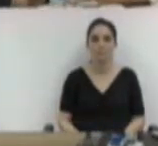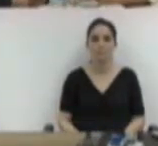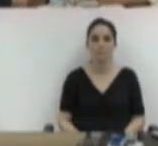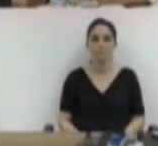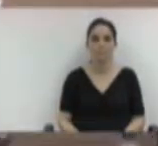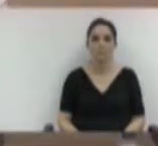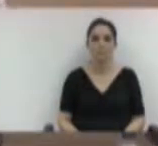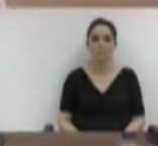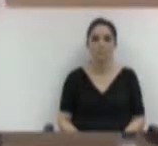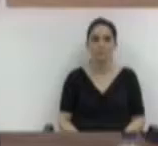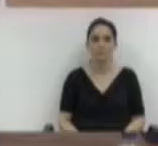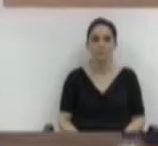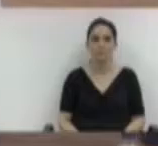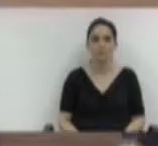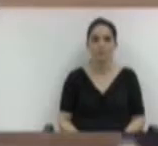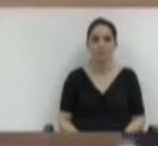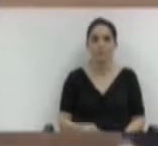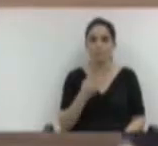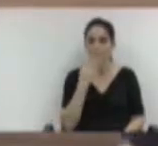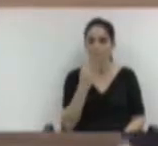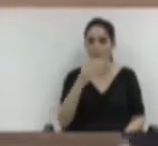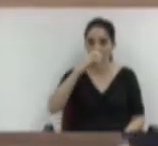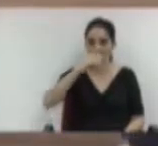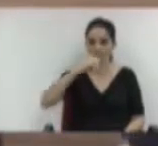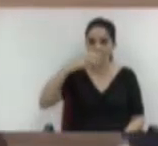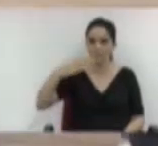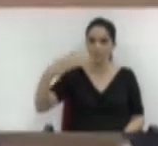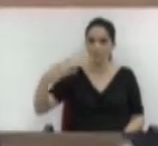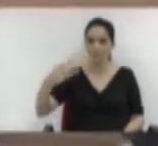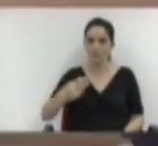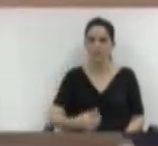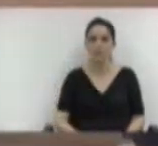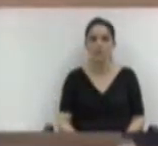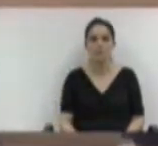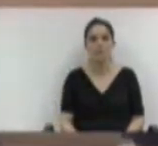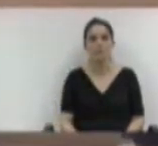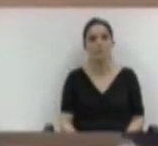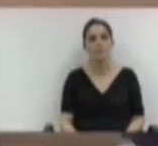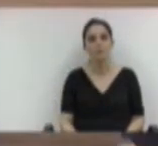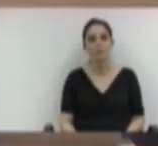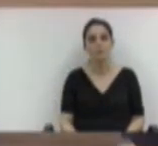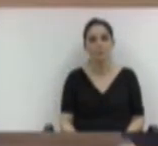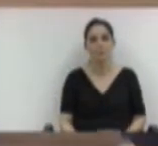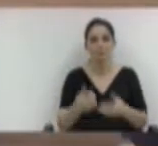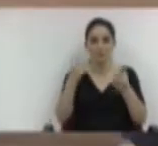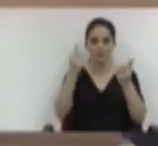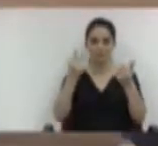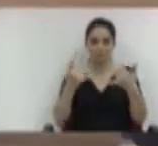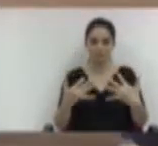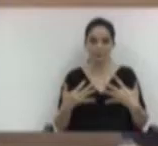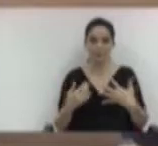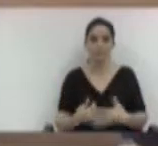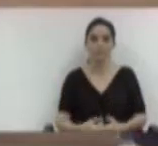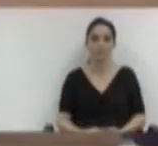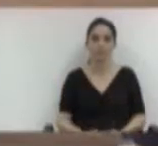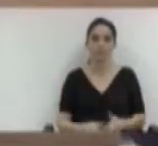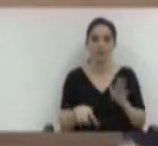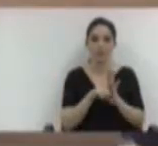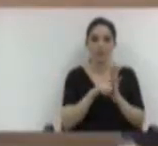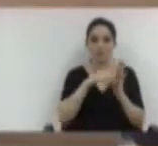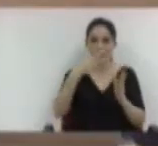o requerimento 933, ele trata a respeito do cumprimento da